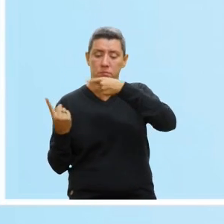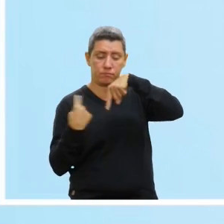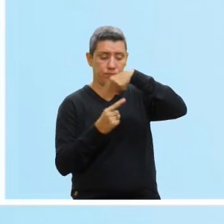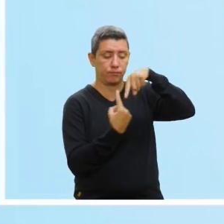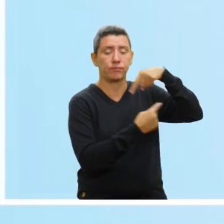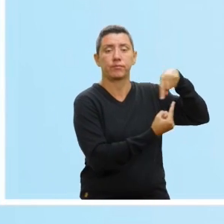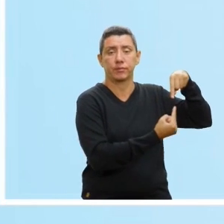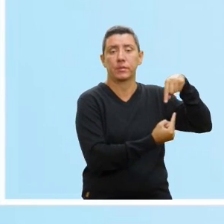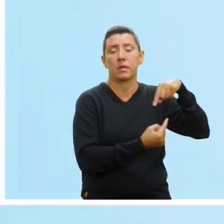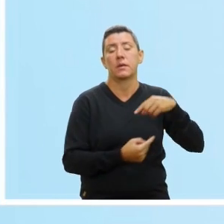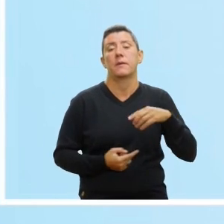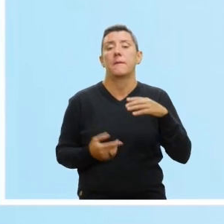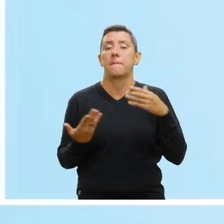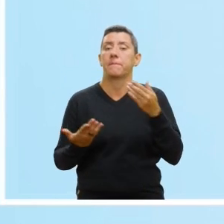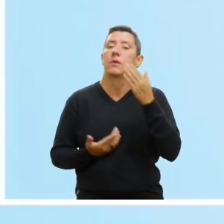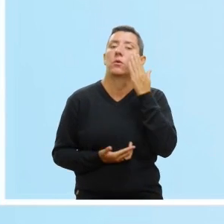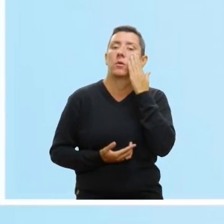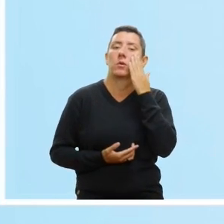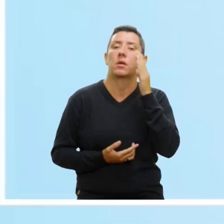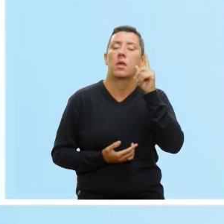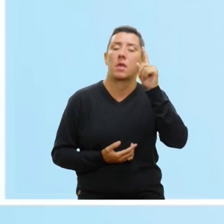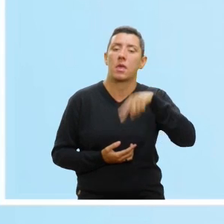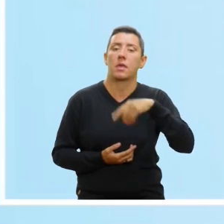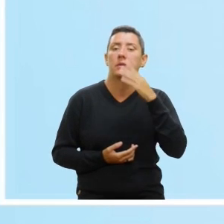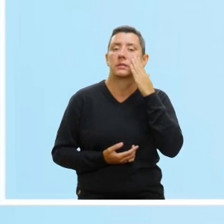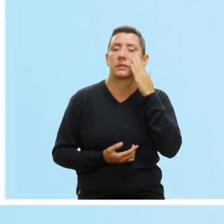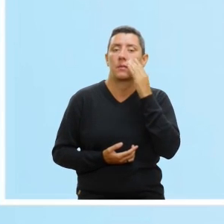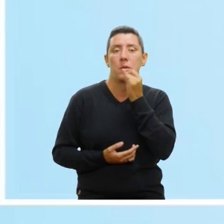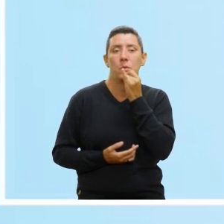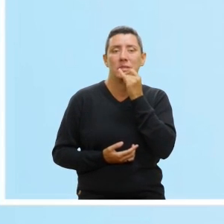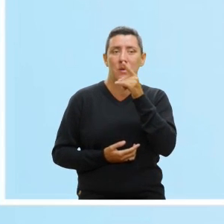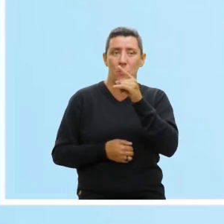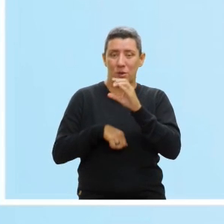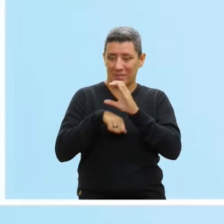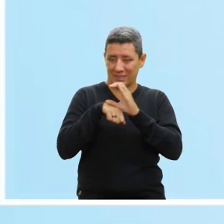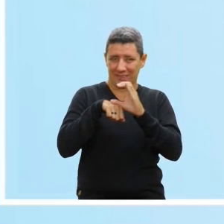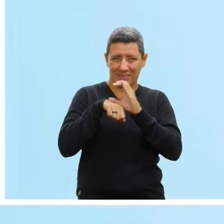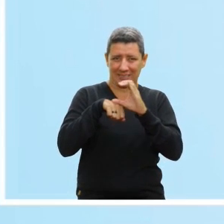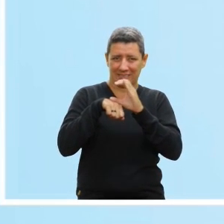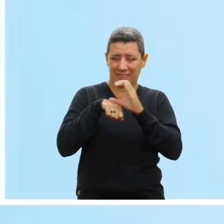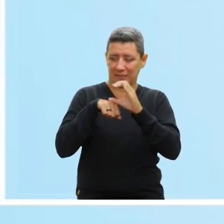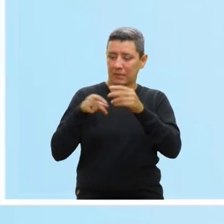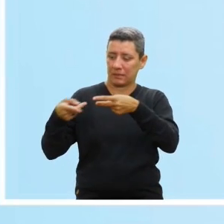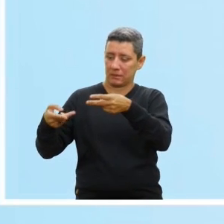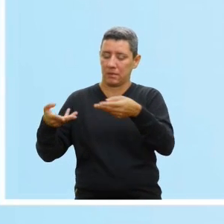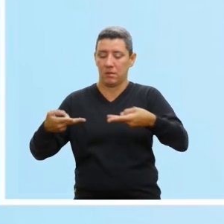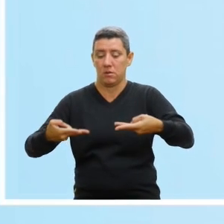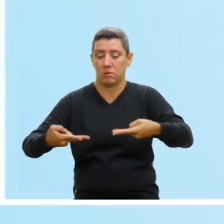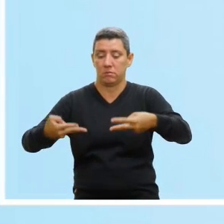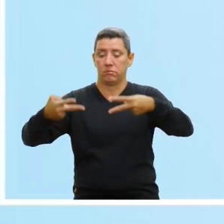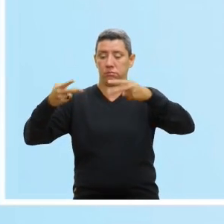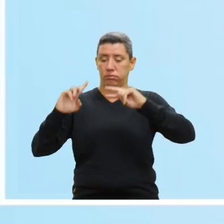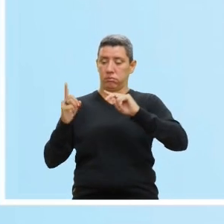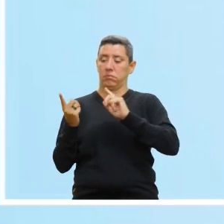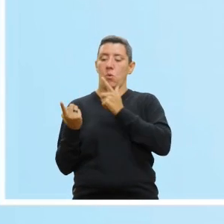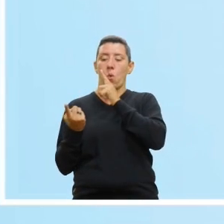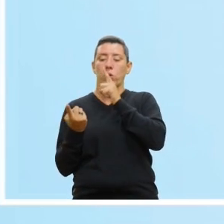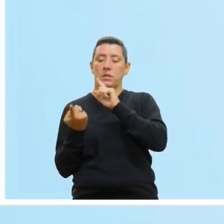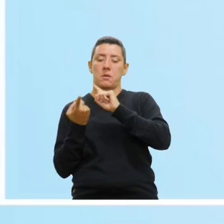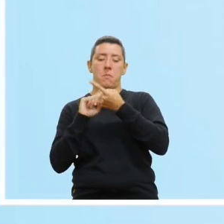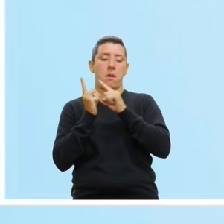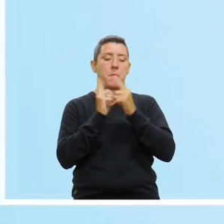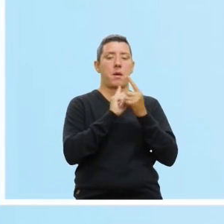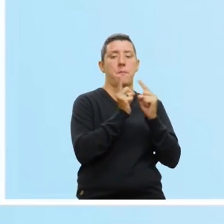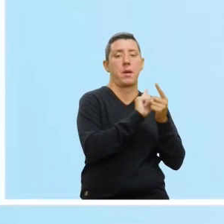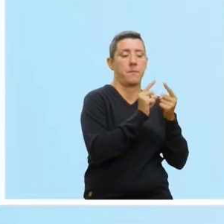função do transponder é converter um sinal que a gente chama sinal cinza por um sinal da faixa DWDM. Tá? Aqui eu coloquei à direita